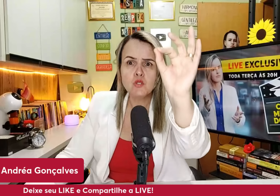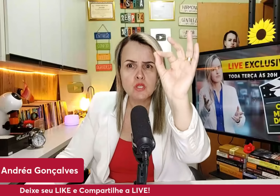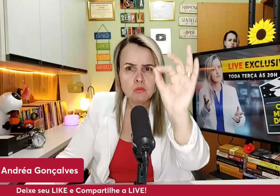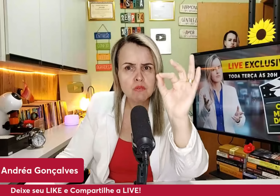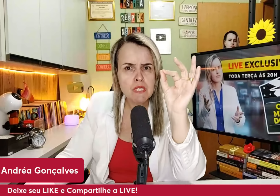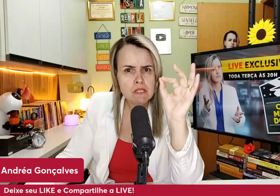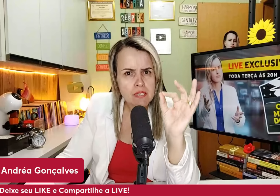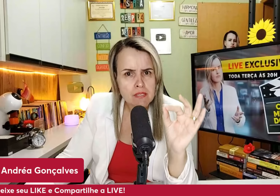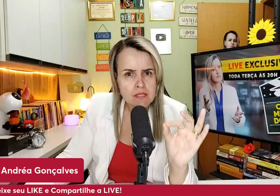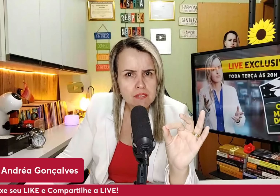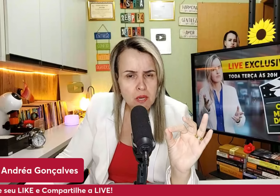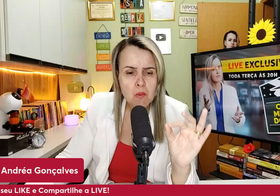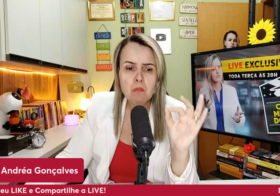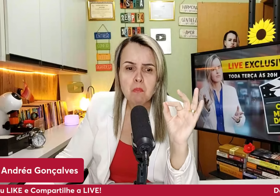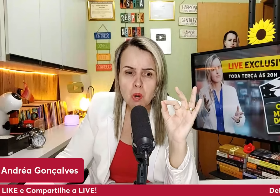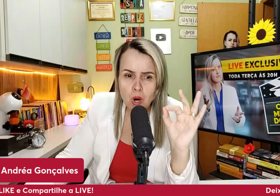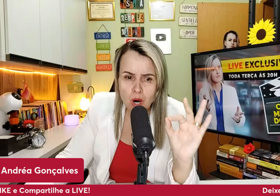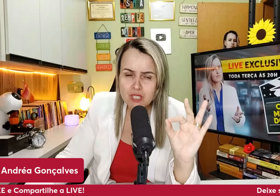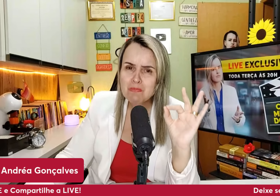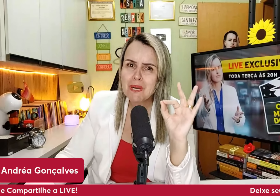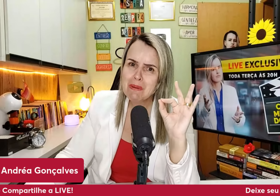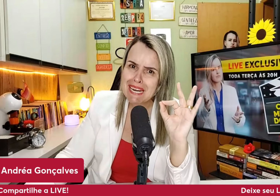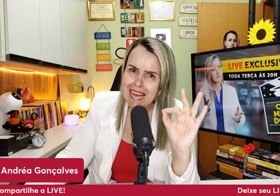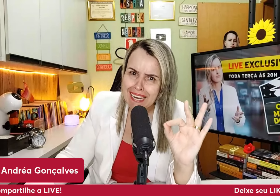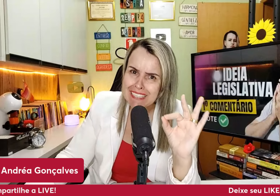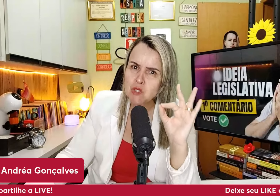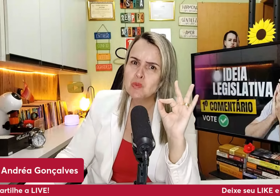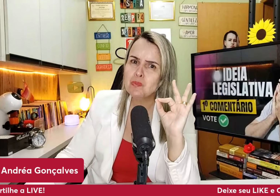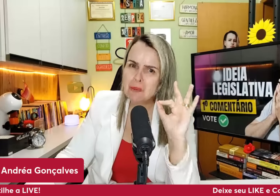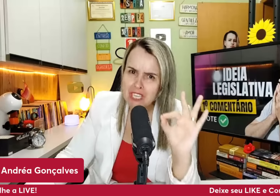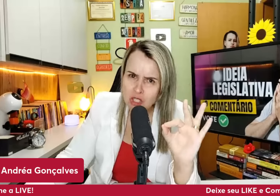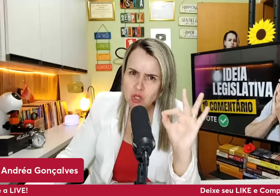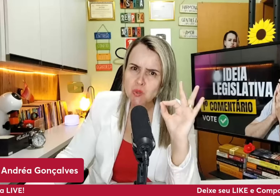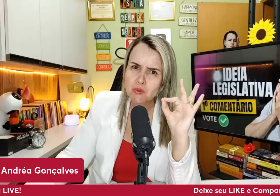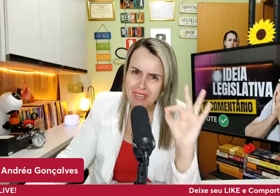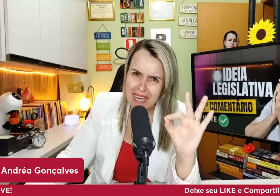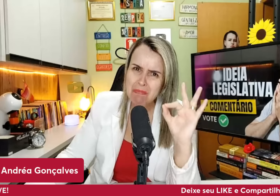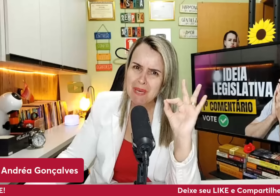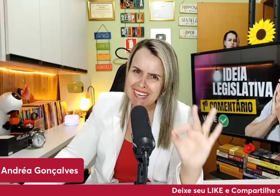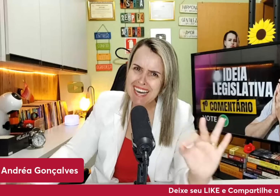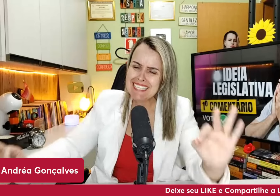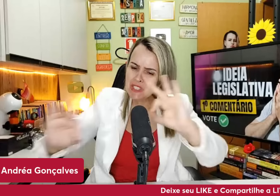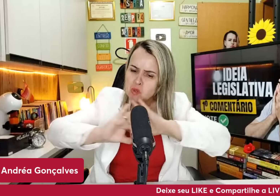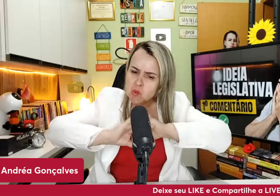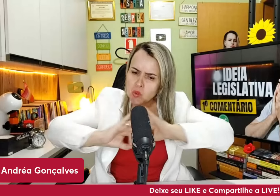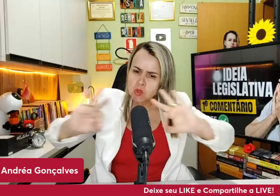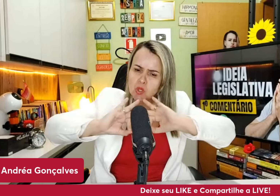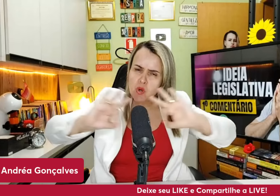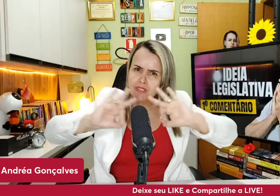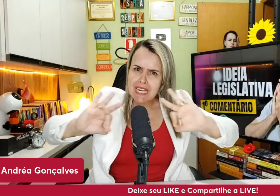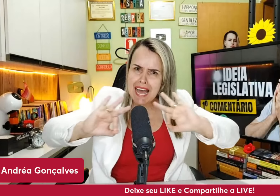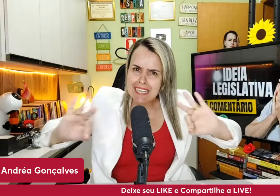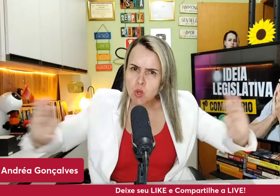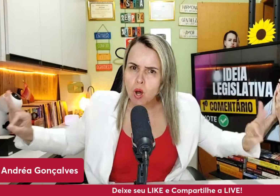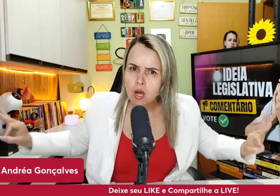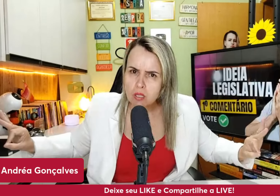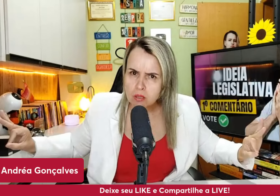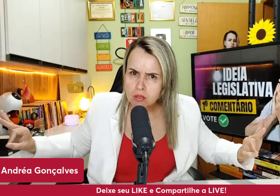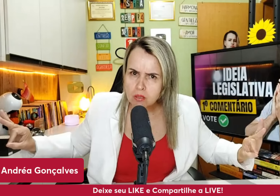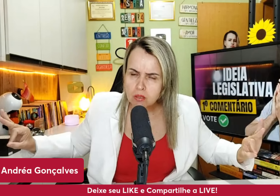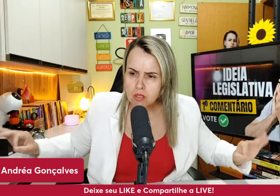em 2026 Pode preparar que o bicho vai pegar de tudo contel